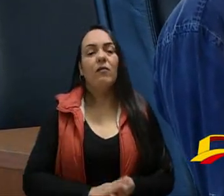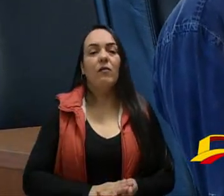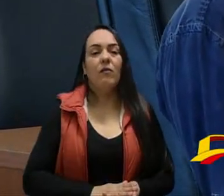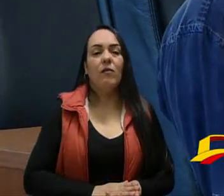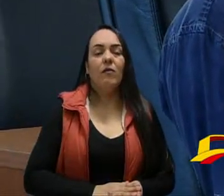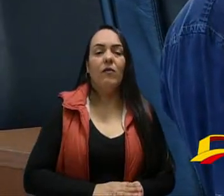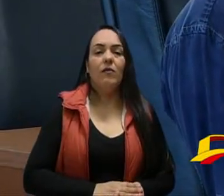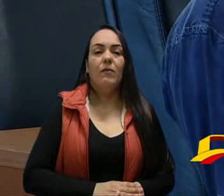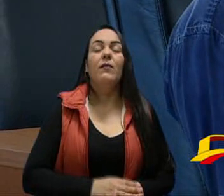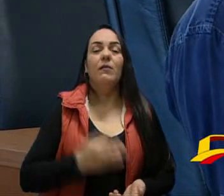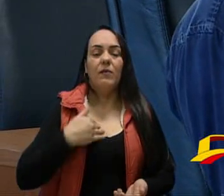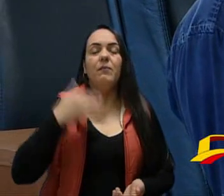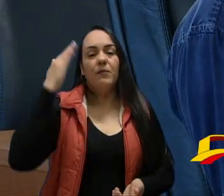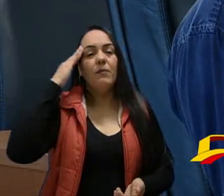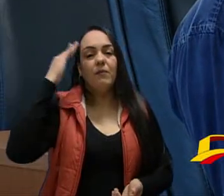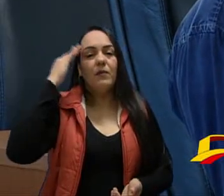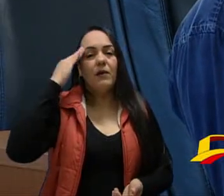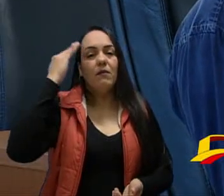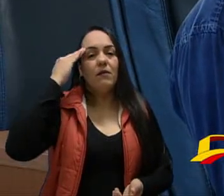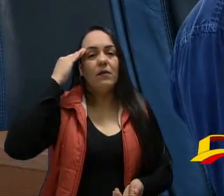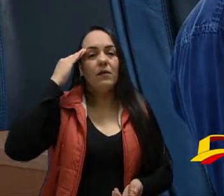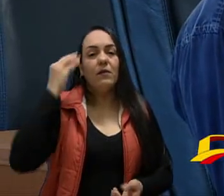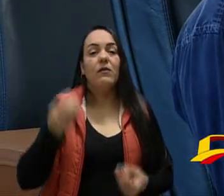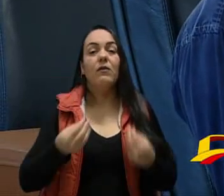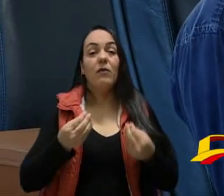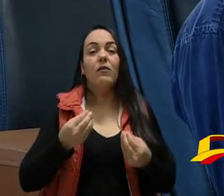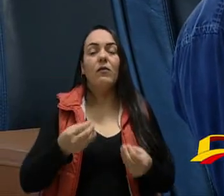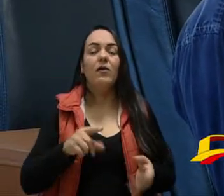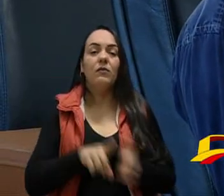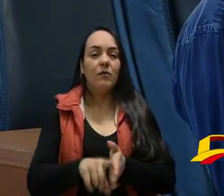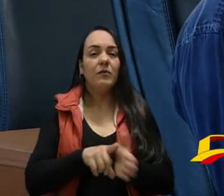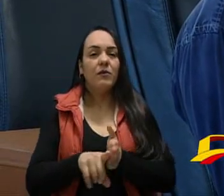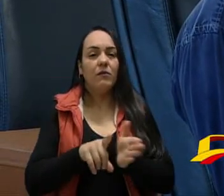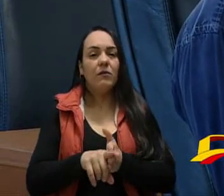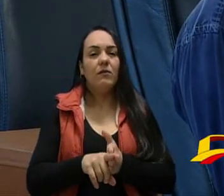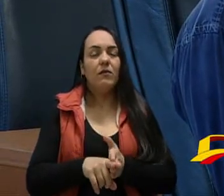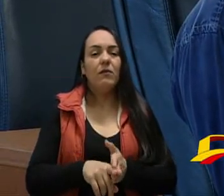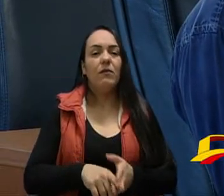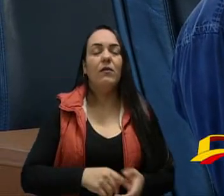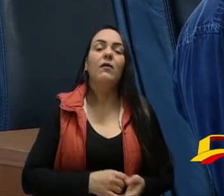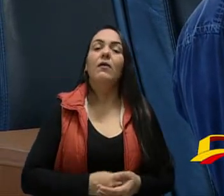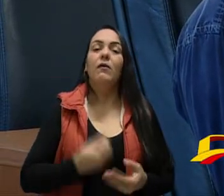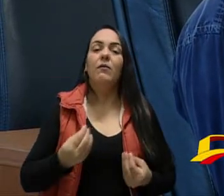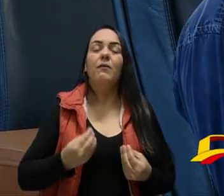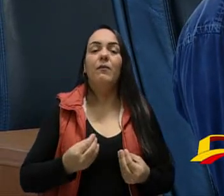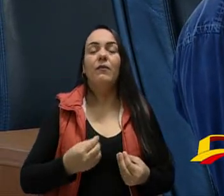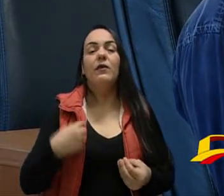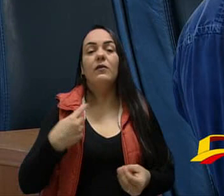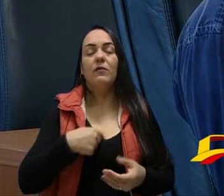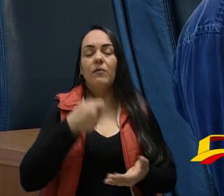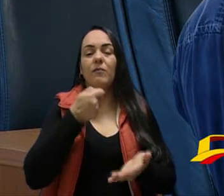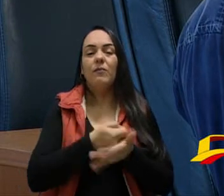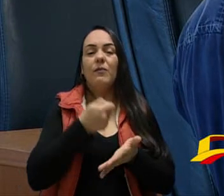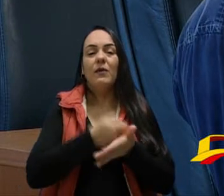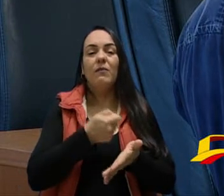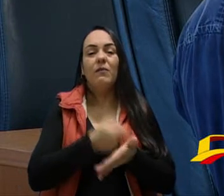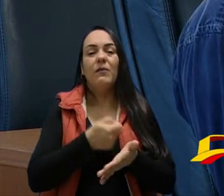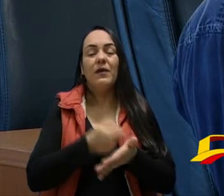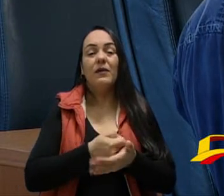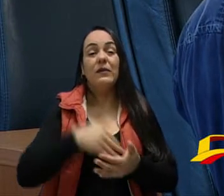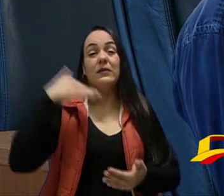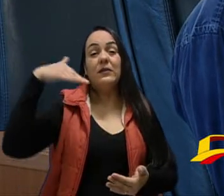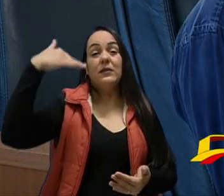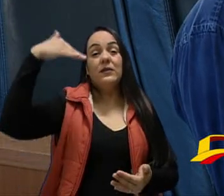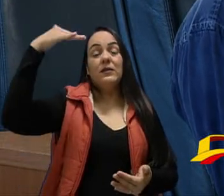que vai sair tá sub entendido né isso que o detalhe ver se cortar duas automaticamente pagando e eles